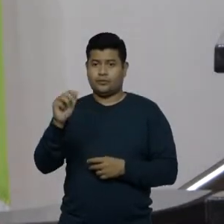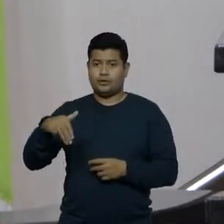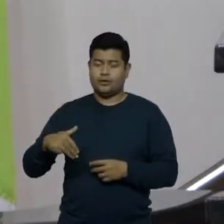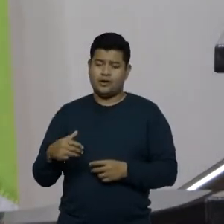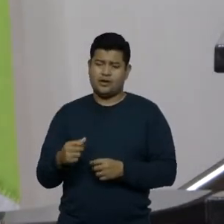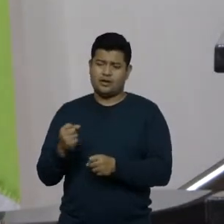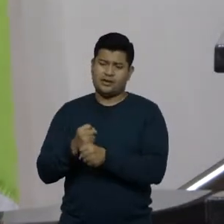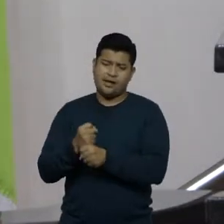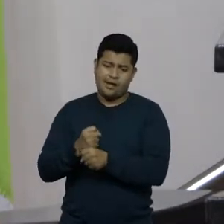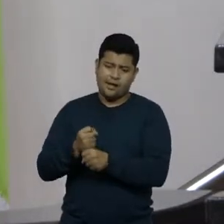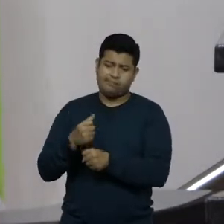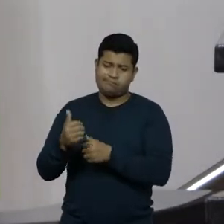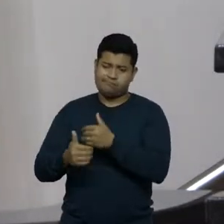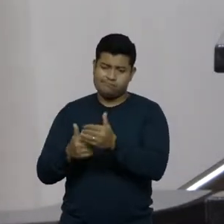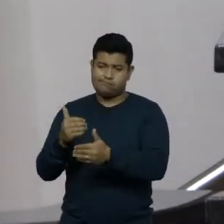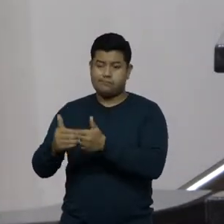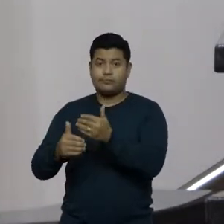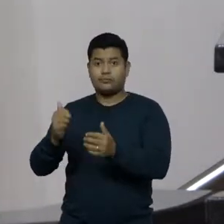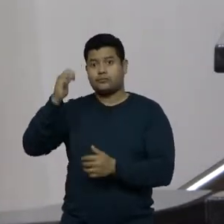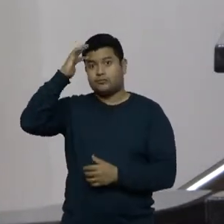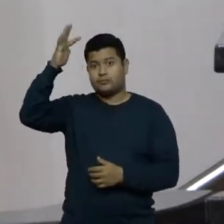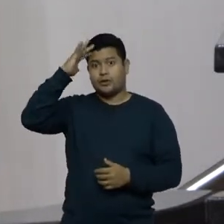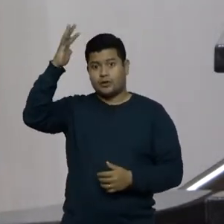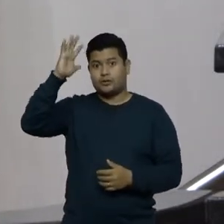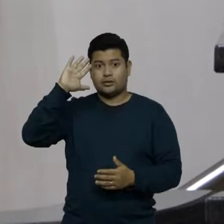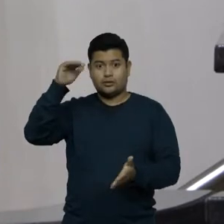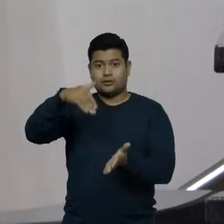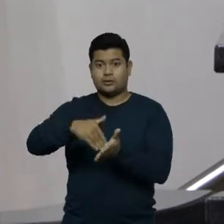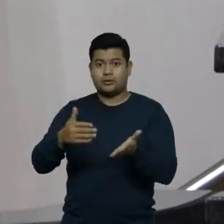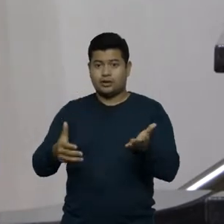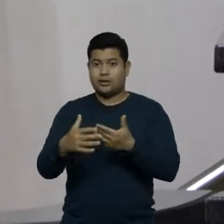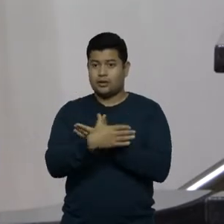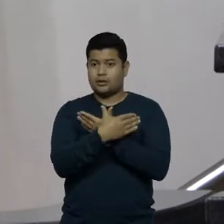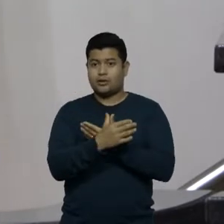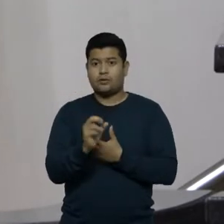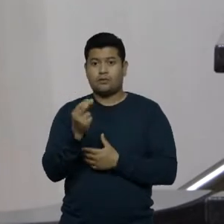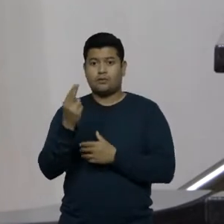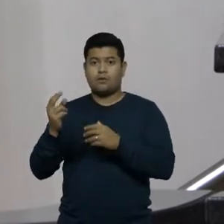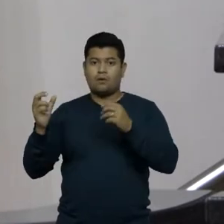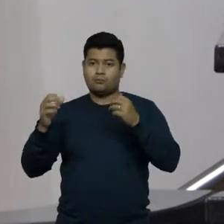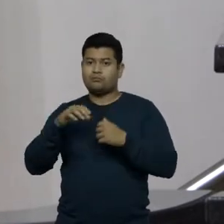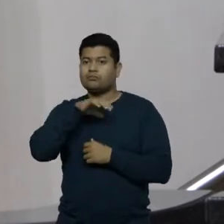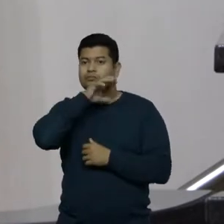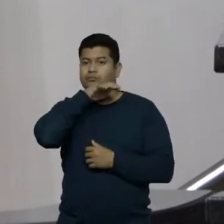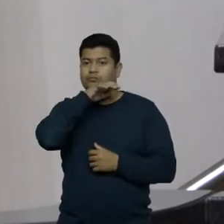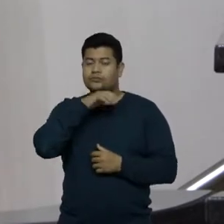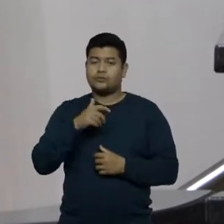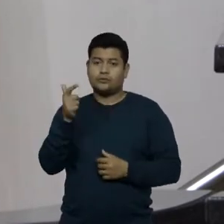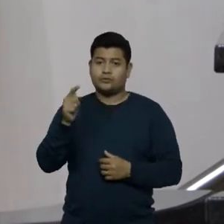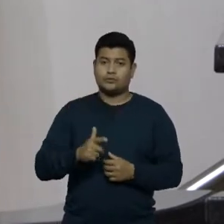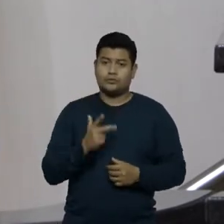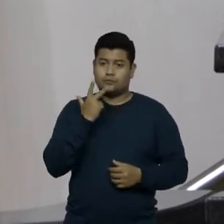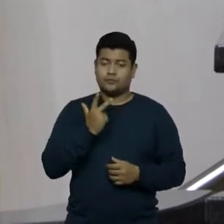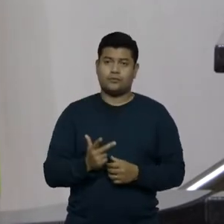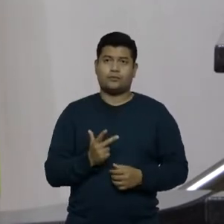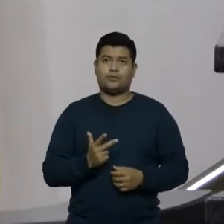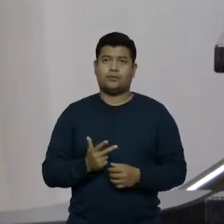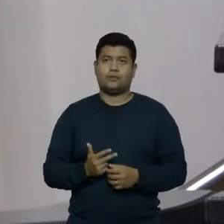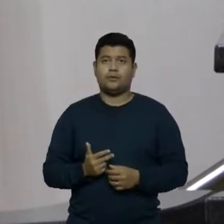anos imagina o restante até chegar Seara até chegar concordo então mais uma vez eu faço esse